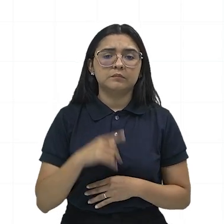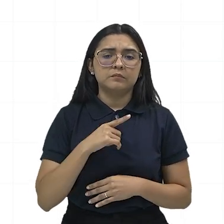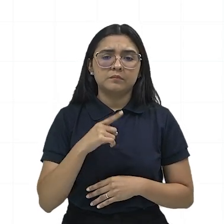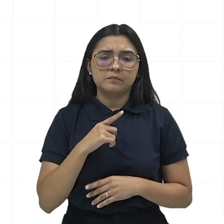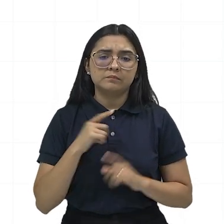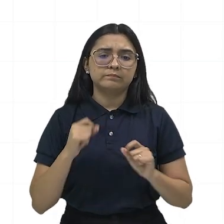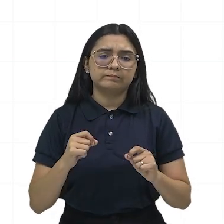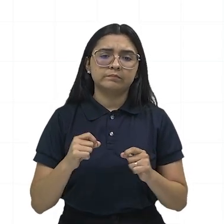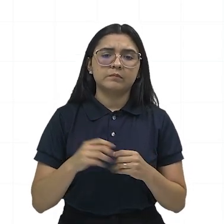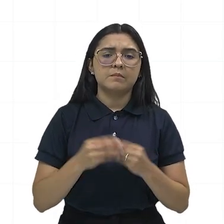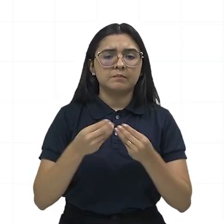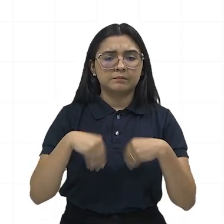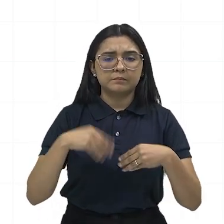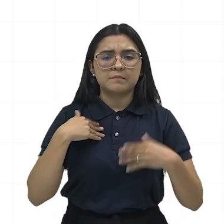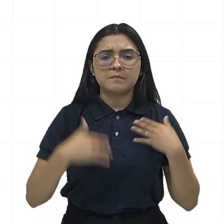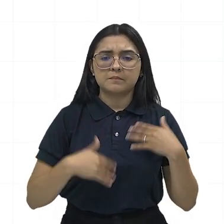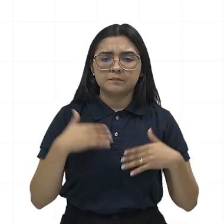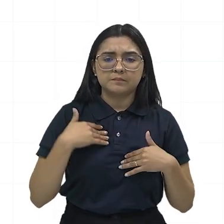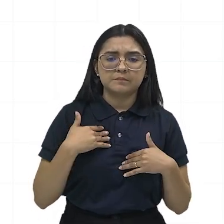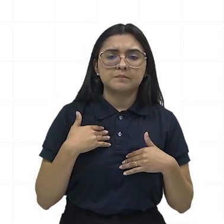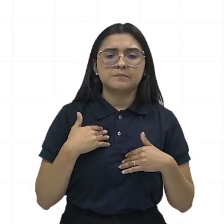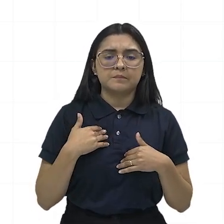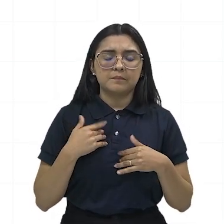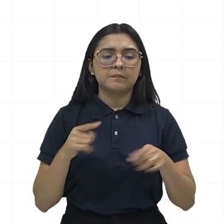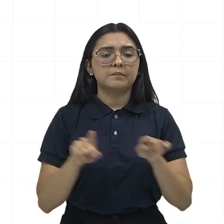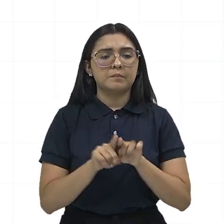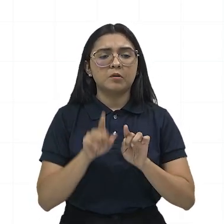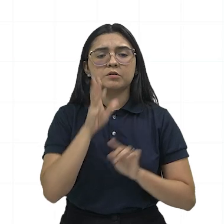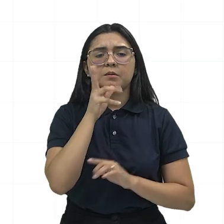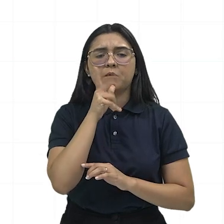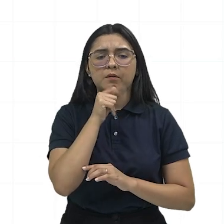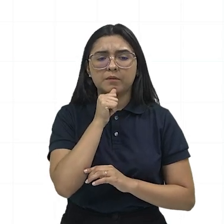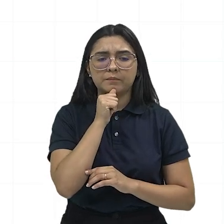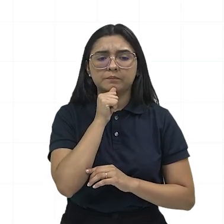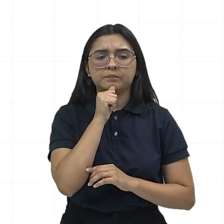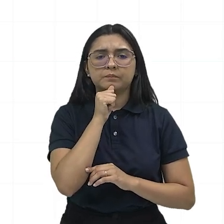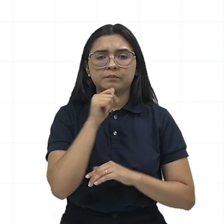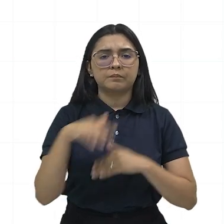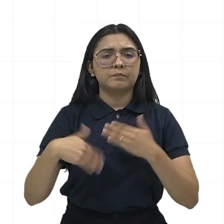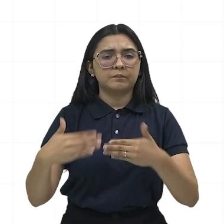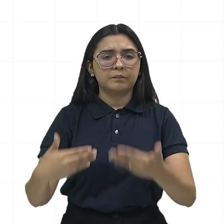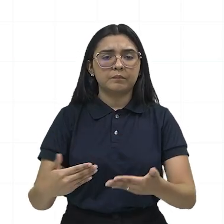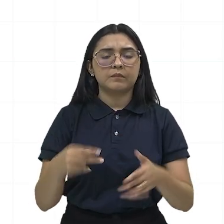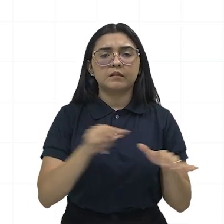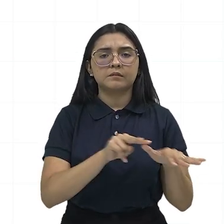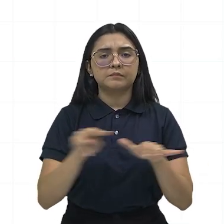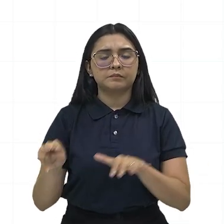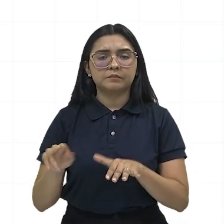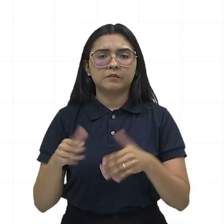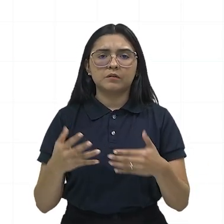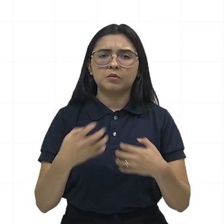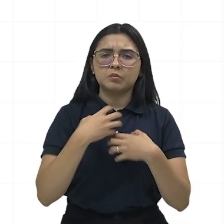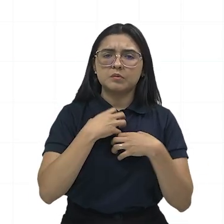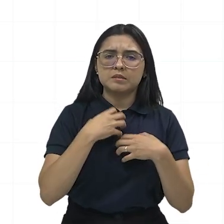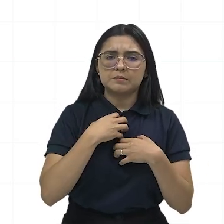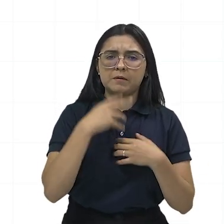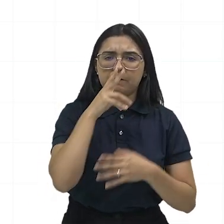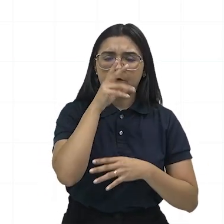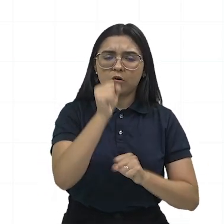debilidade física e pode prolongar-se por várias semanas. Então a pessoa, mesmo ali que os sintomas mais